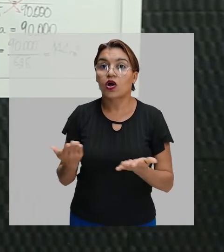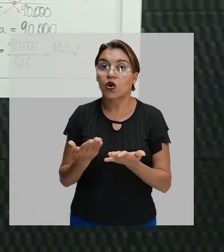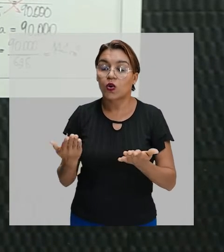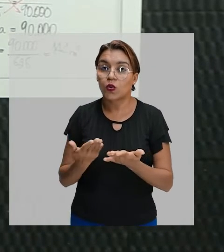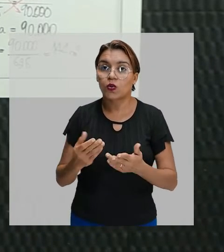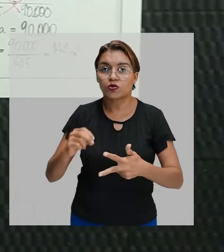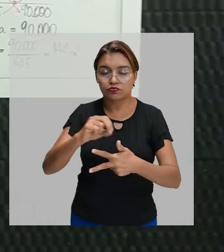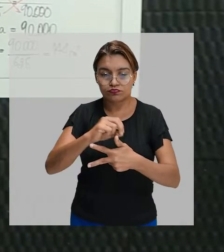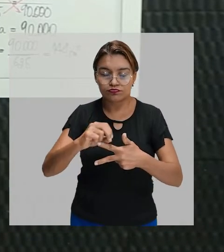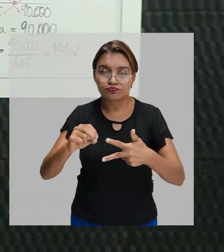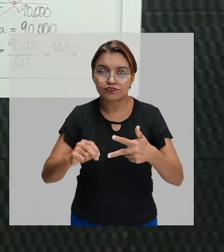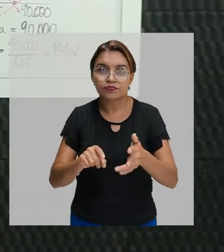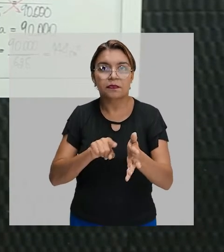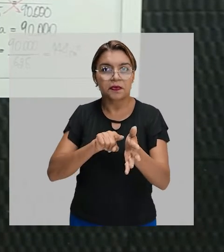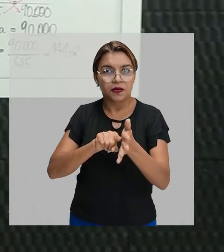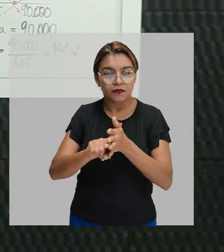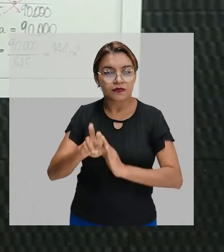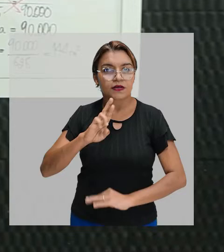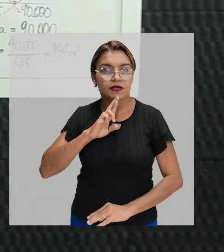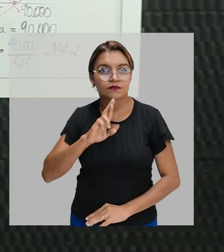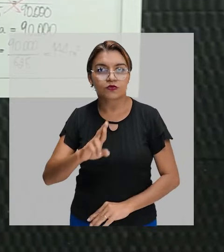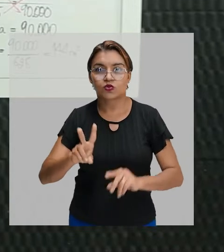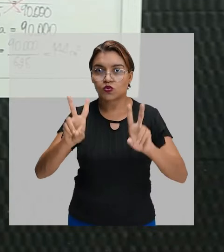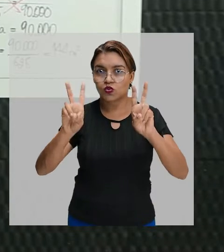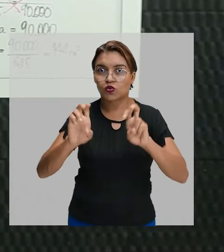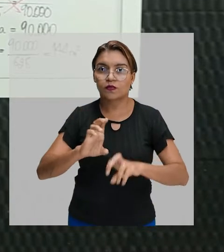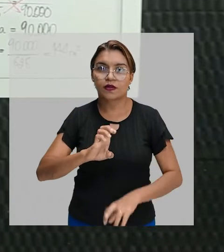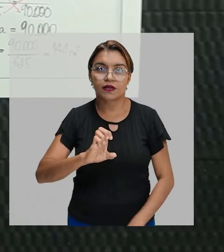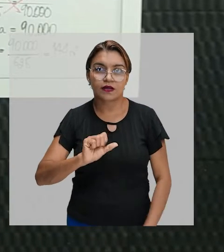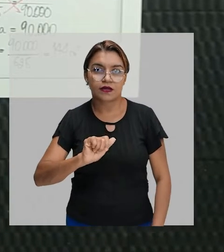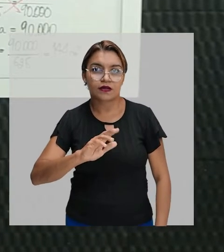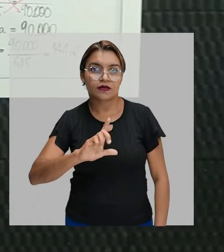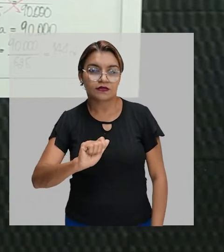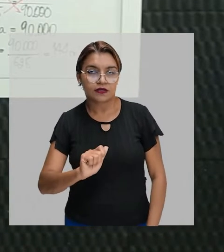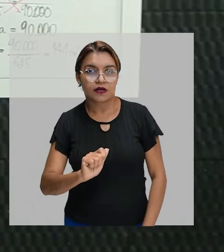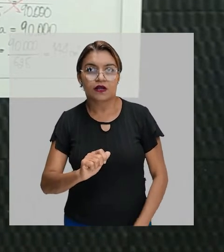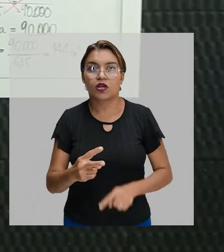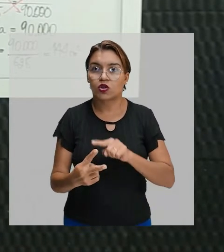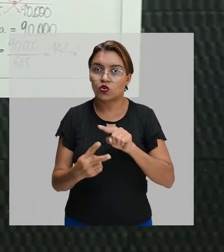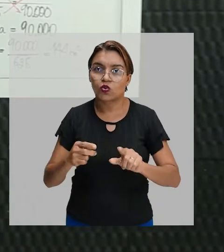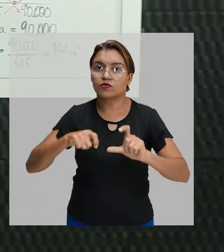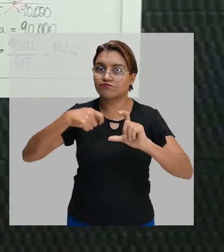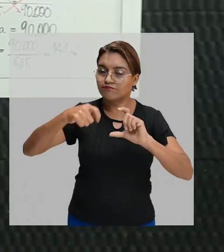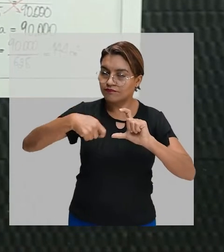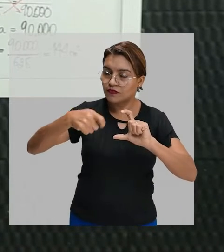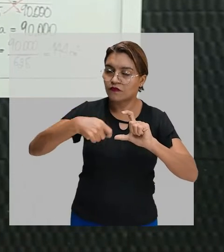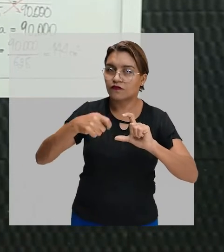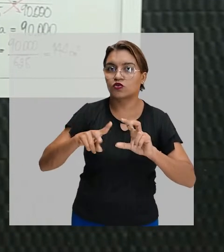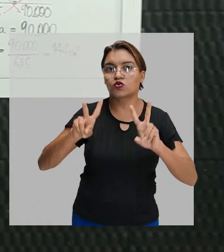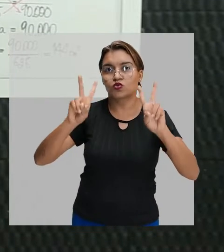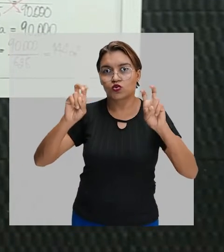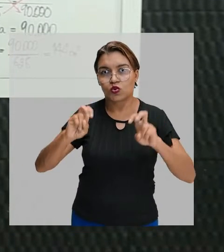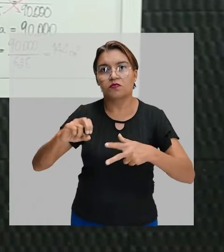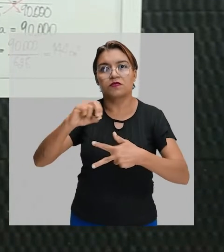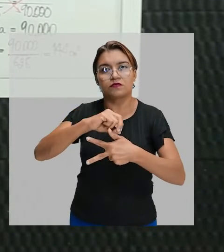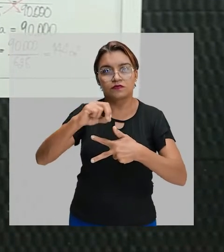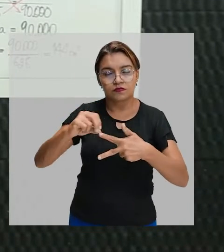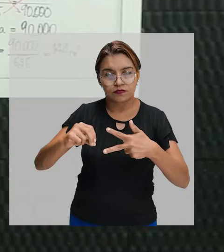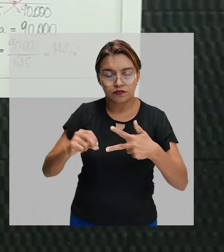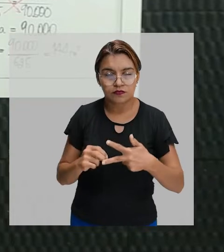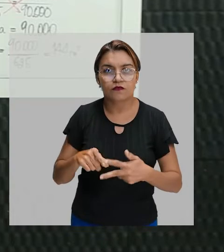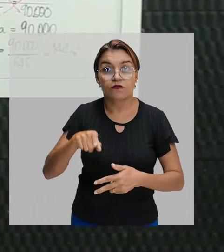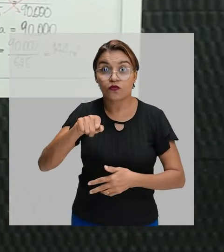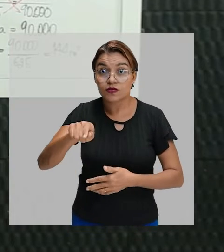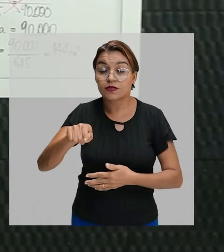respondeu questões do Enem sobre escala numérica dois vídeos só de questões do Enem vou vender esse assunto